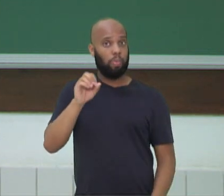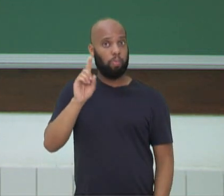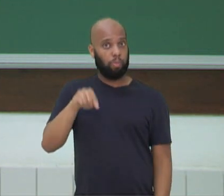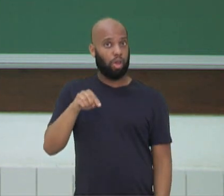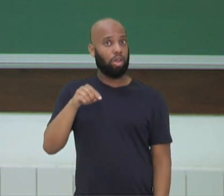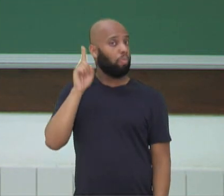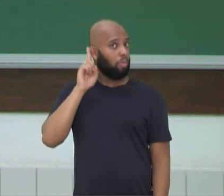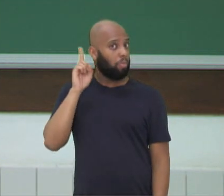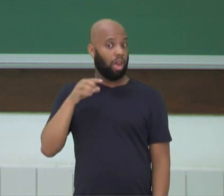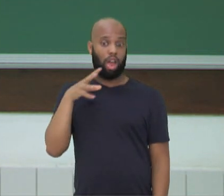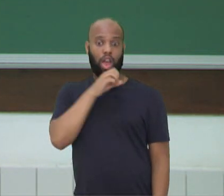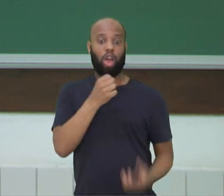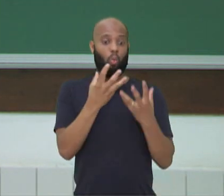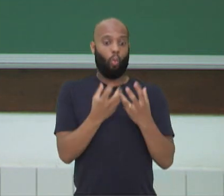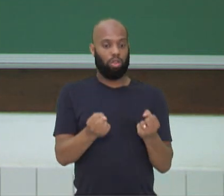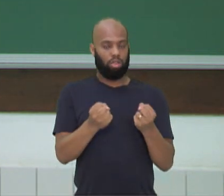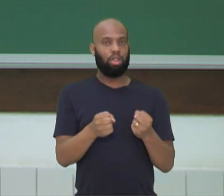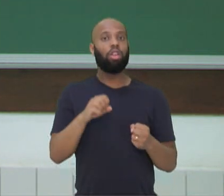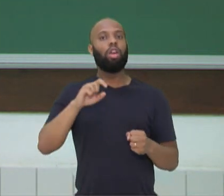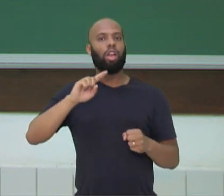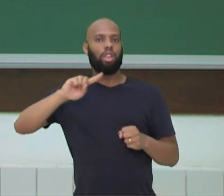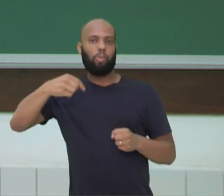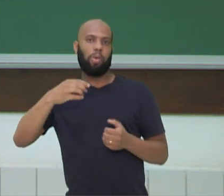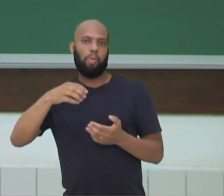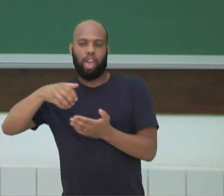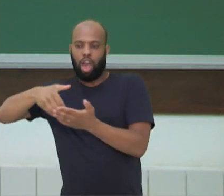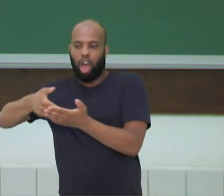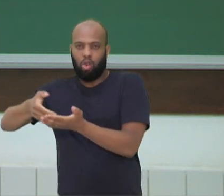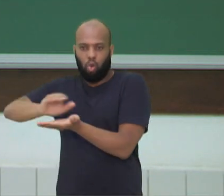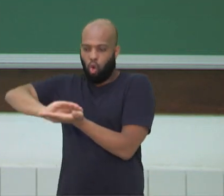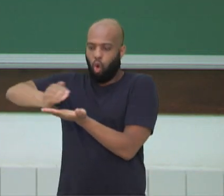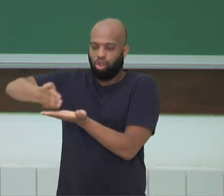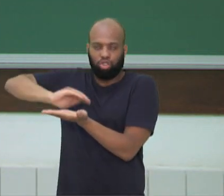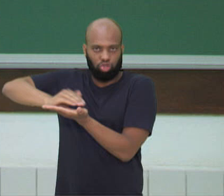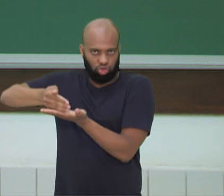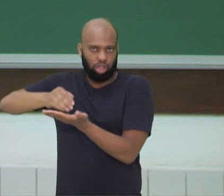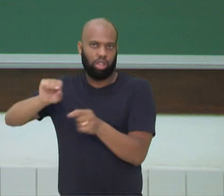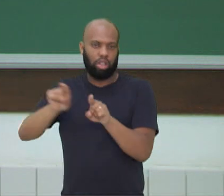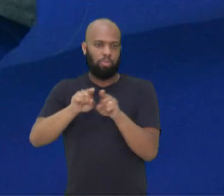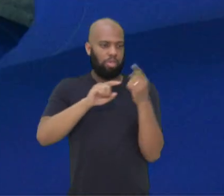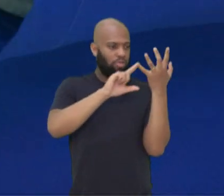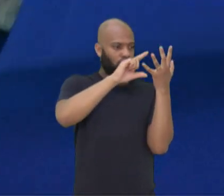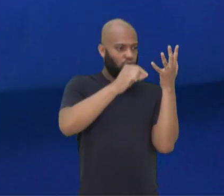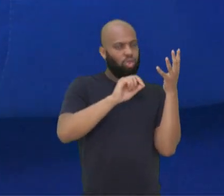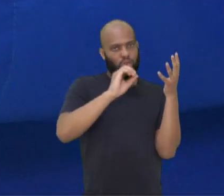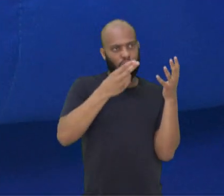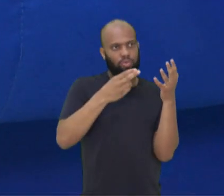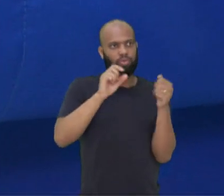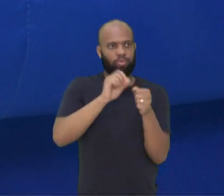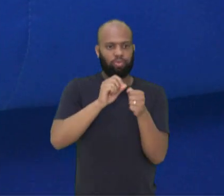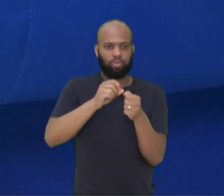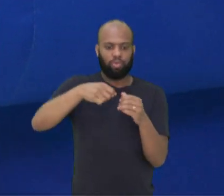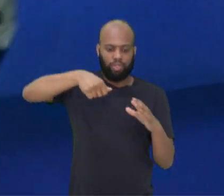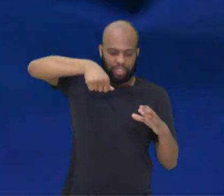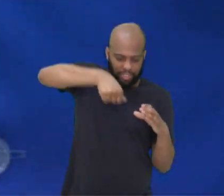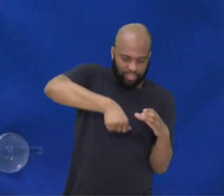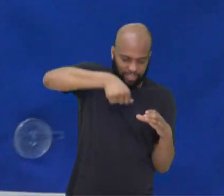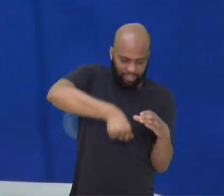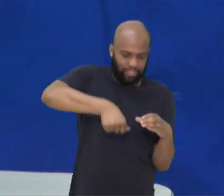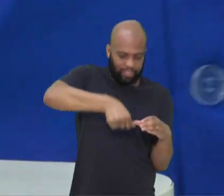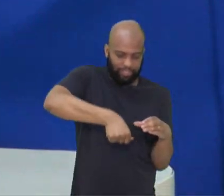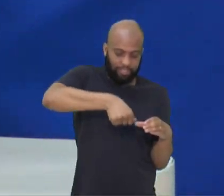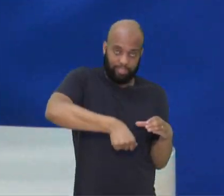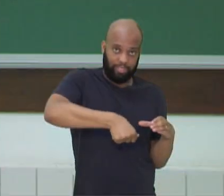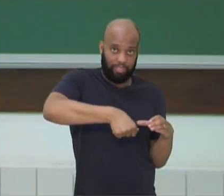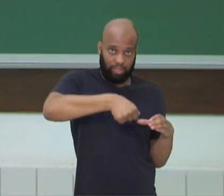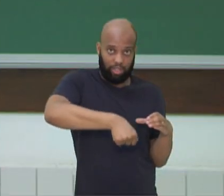pegar a conchinha ou a folha da árvore e vai pressionar nesse gesso, que é a